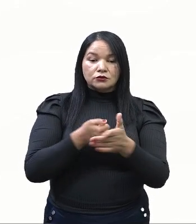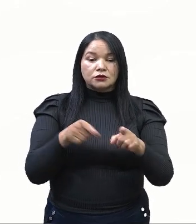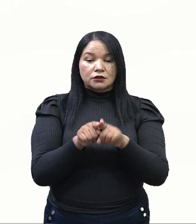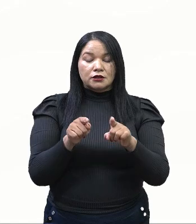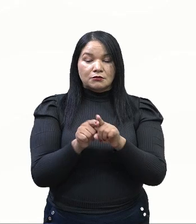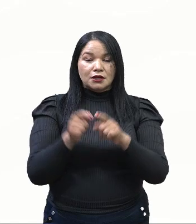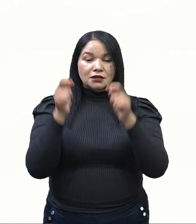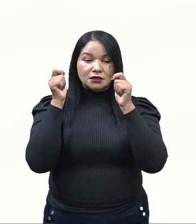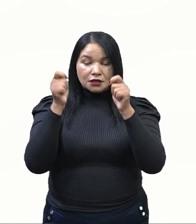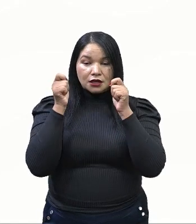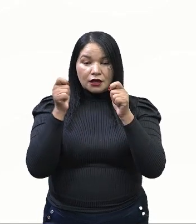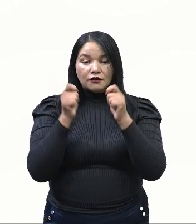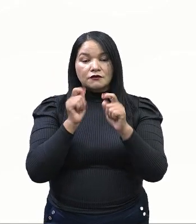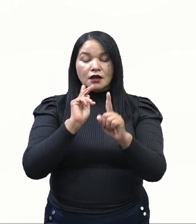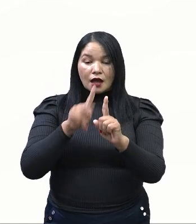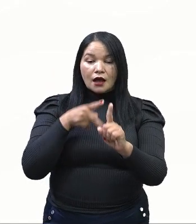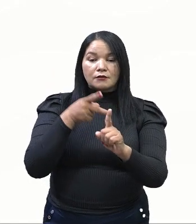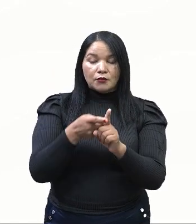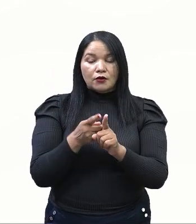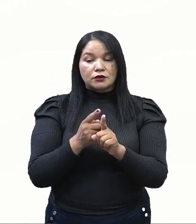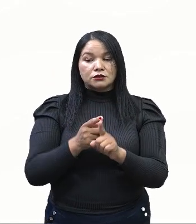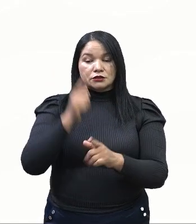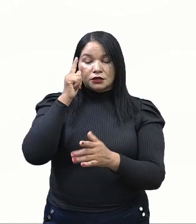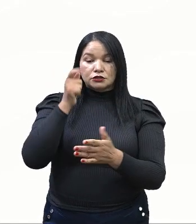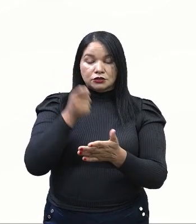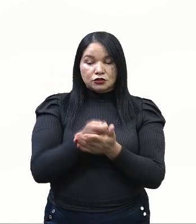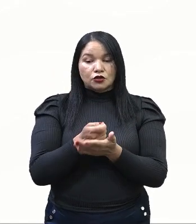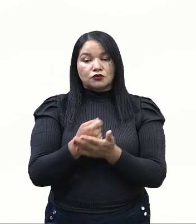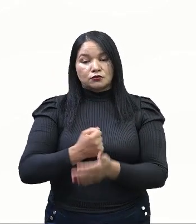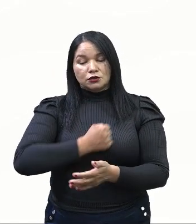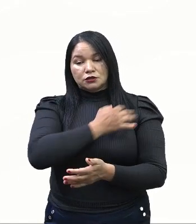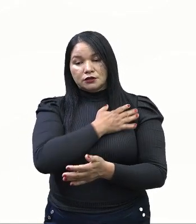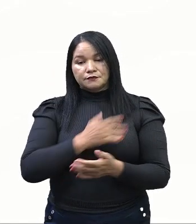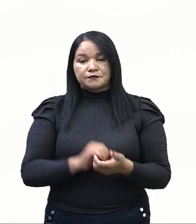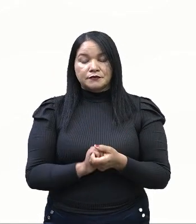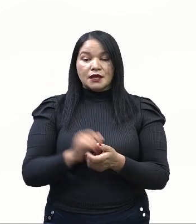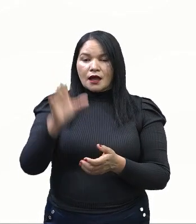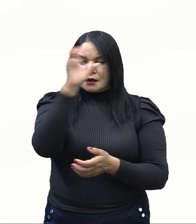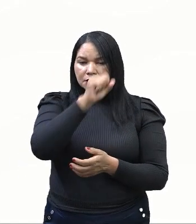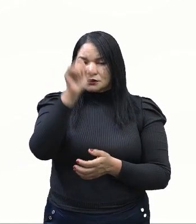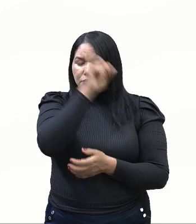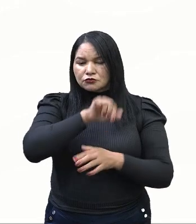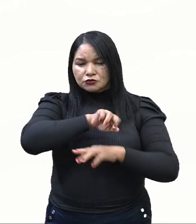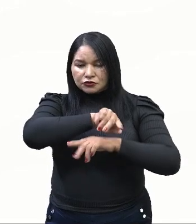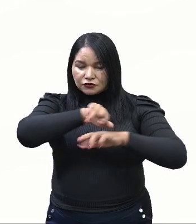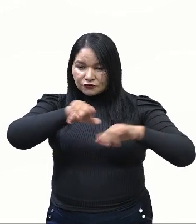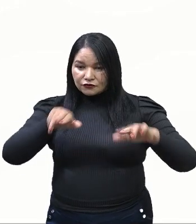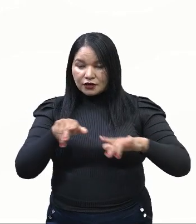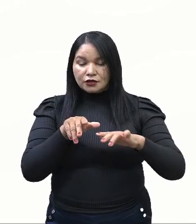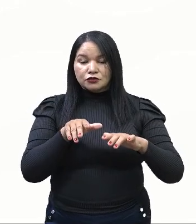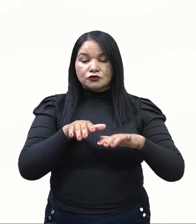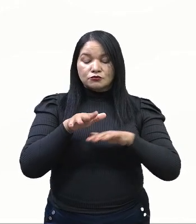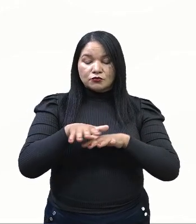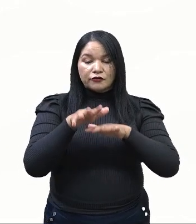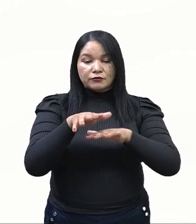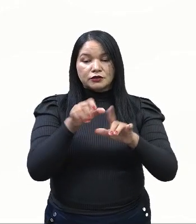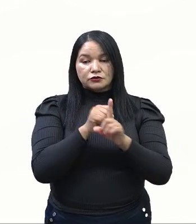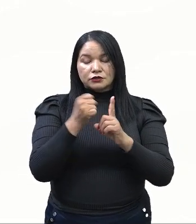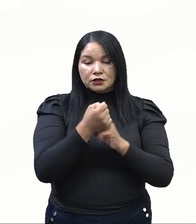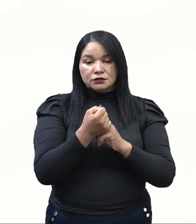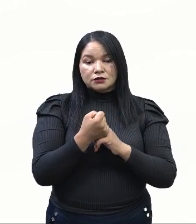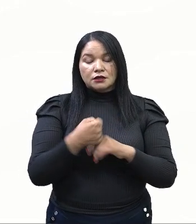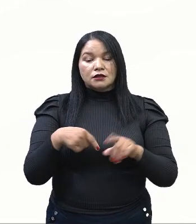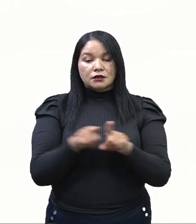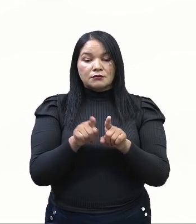após a ditadura militar. Bom, então a gente aprendeu bastante sobre os movimentos sociais e é importante enfatizar que os